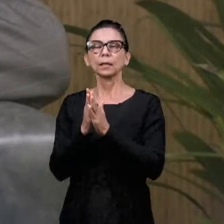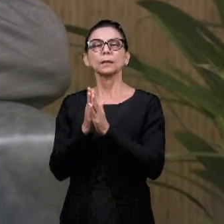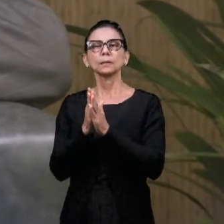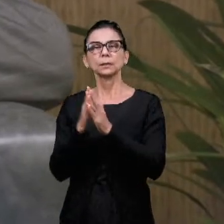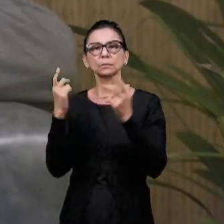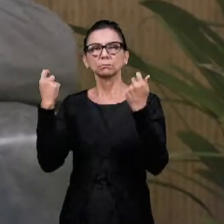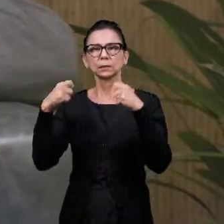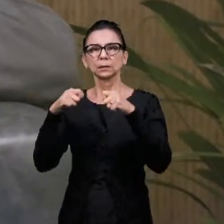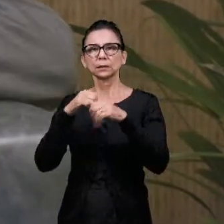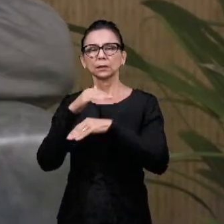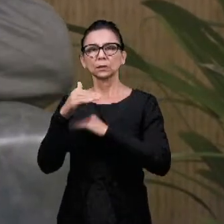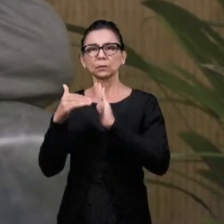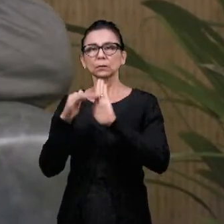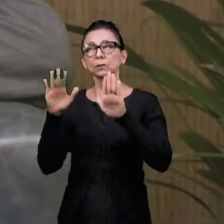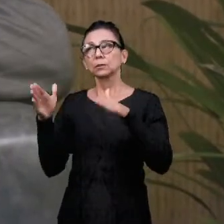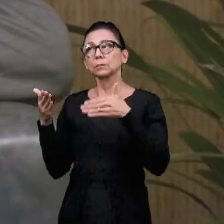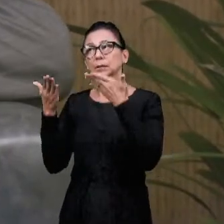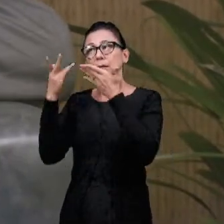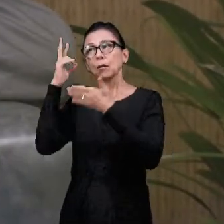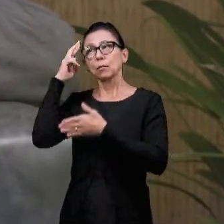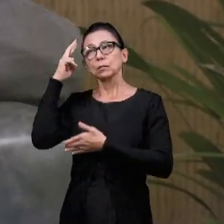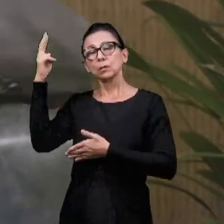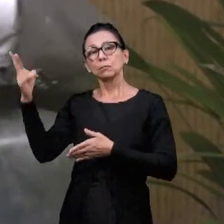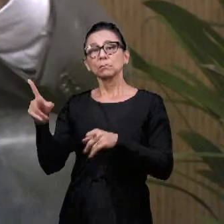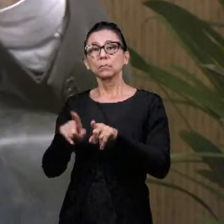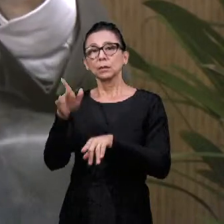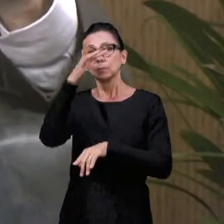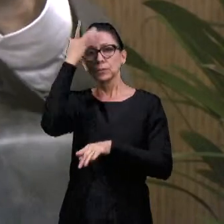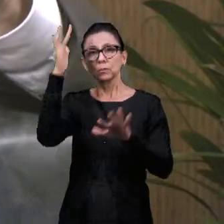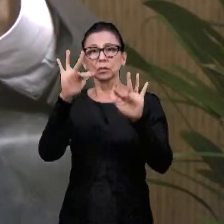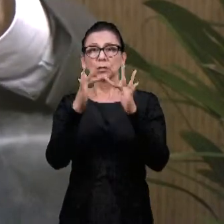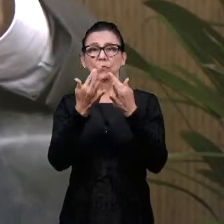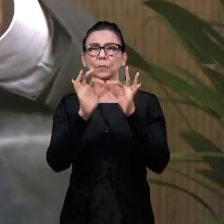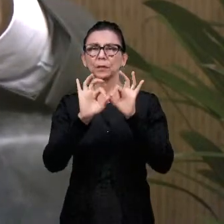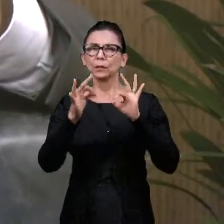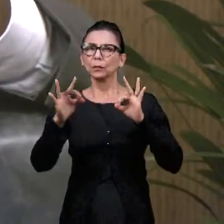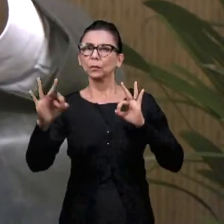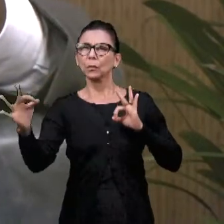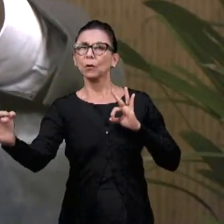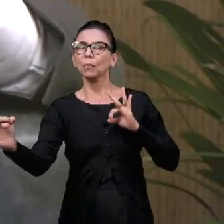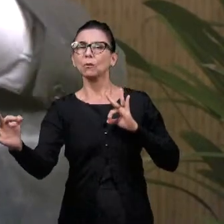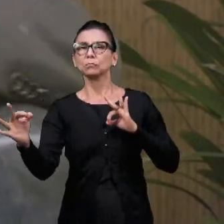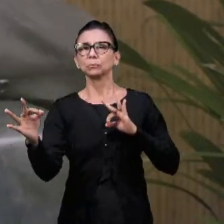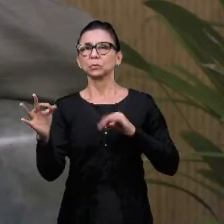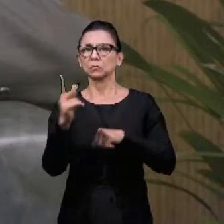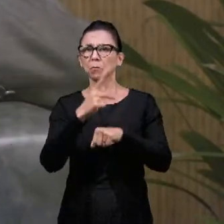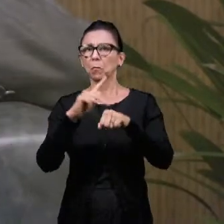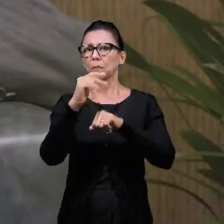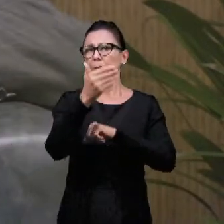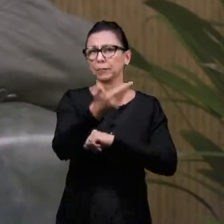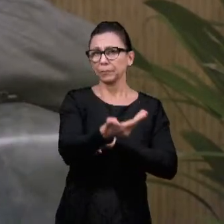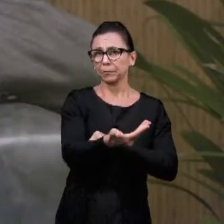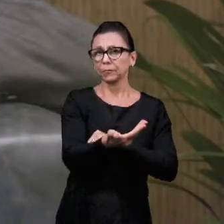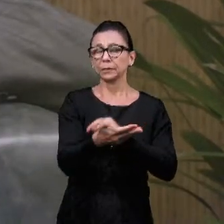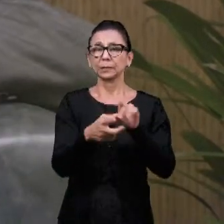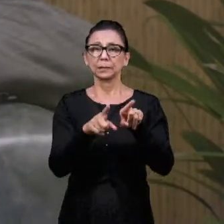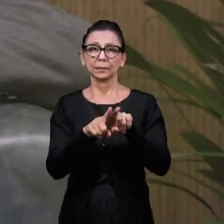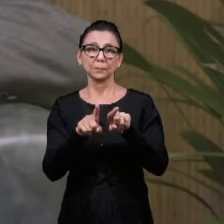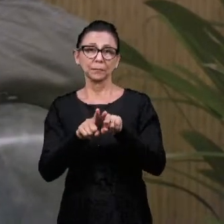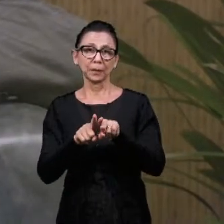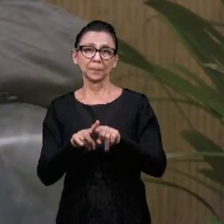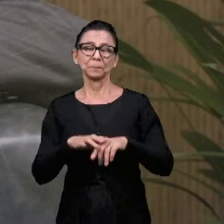familiares distantes. Familiares distantes. E fazer família conosco também, não é? Ele não vai estar sozinho